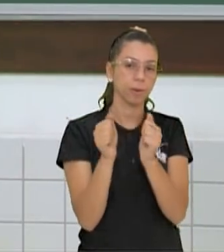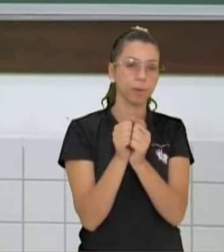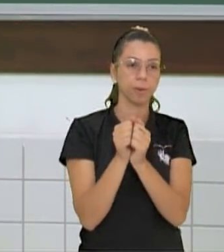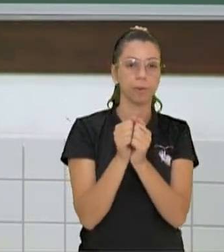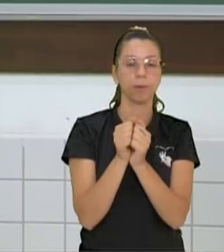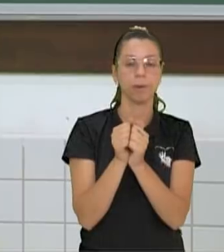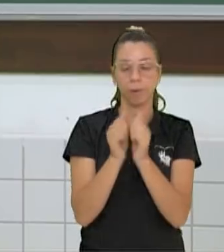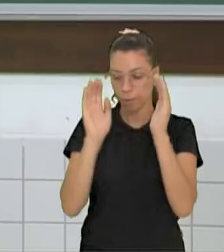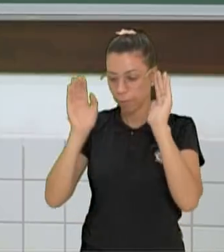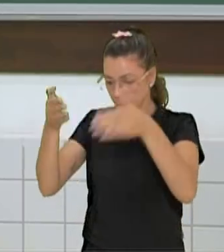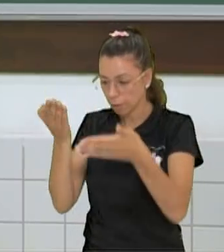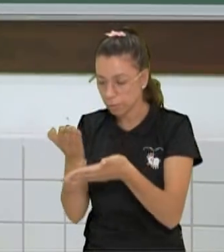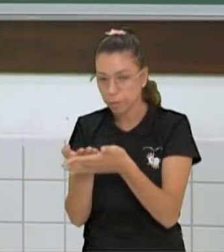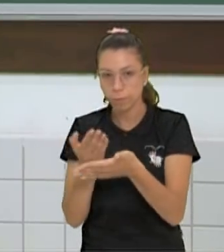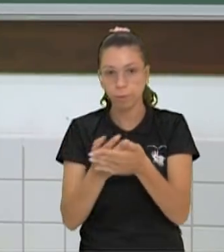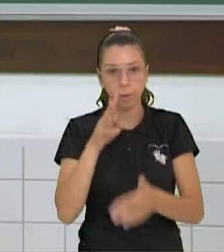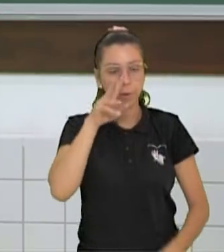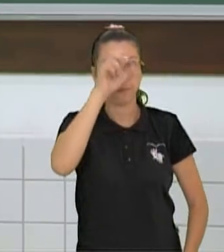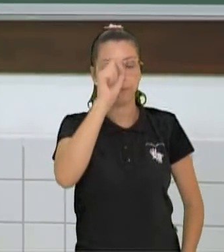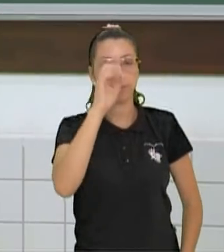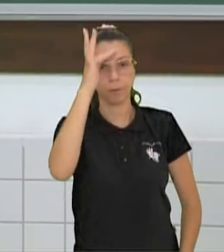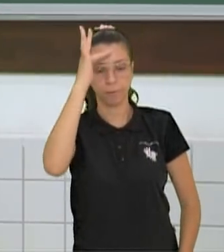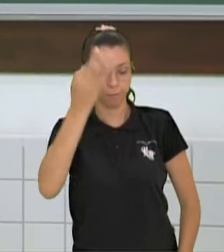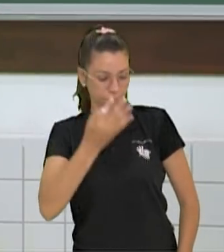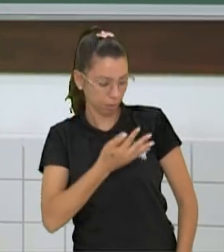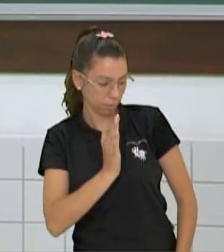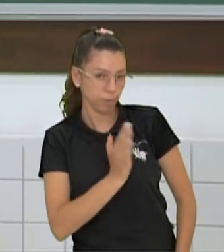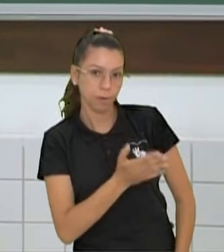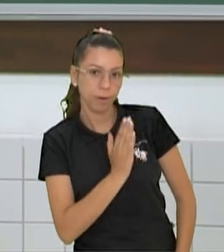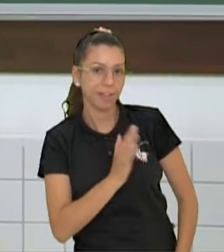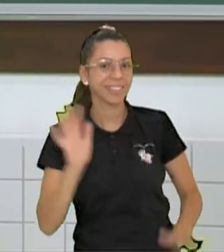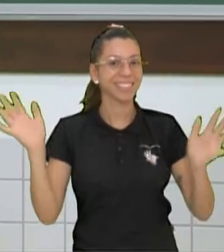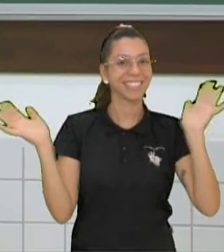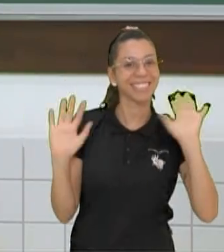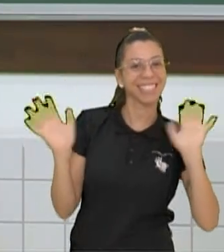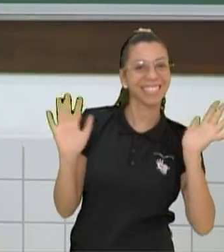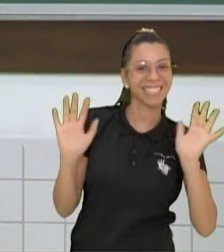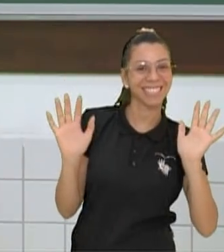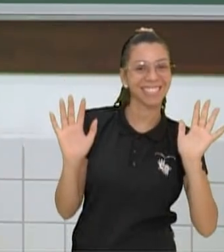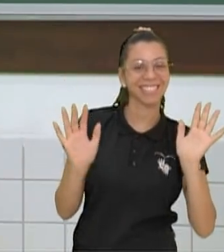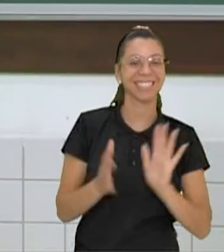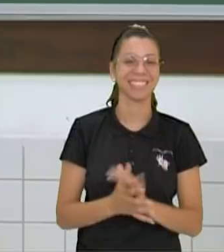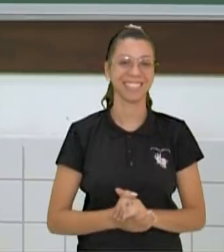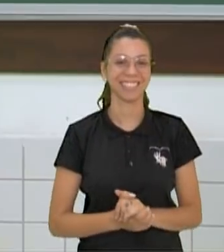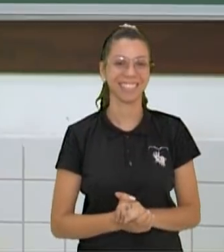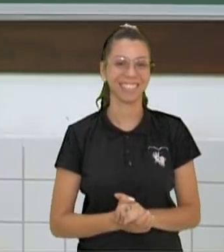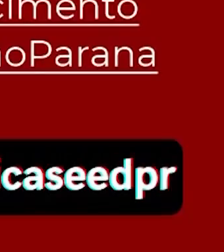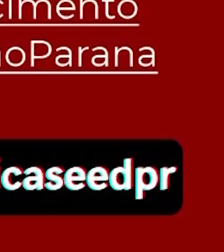aí. Foco nos estudos, força, fé no coração. Até a próxima. Valeu, sexto ano!